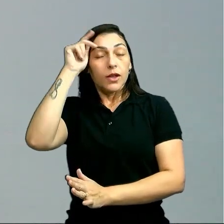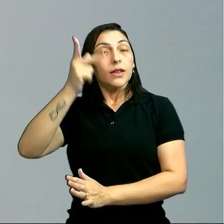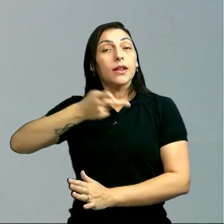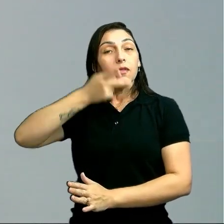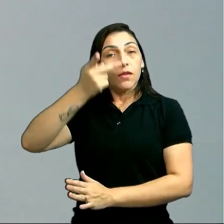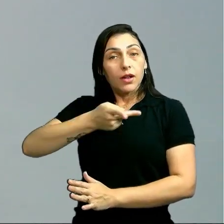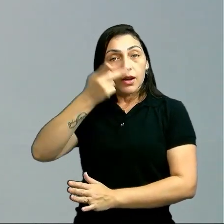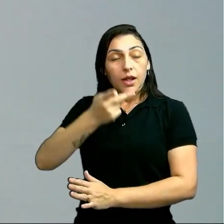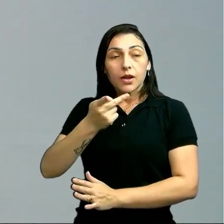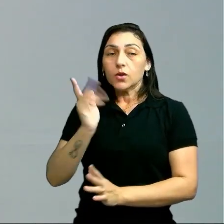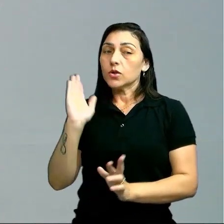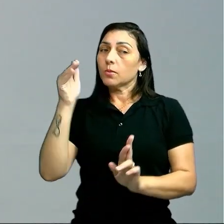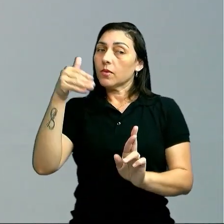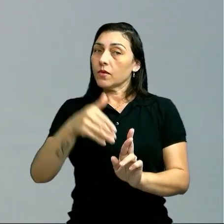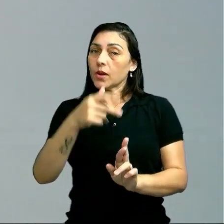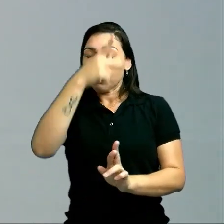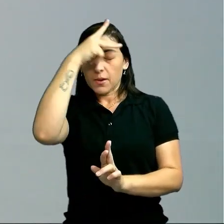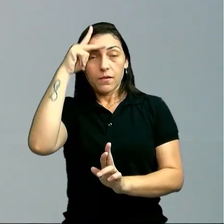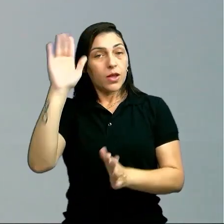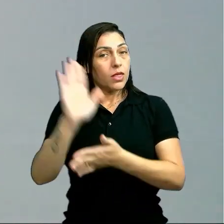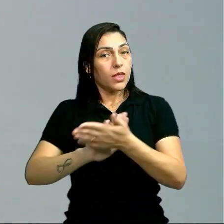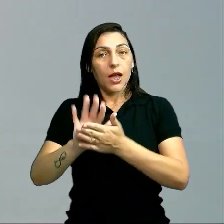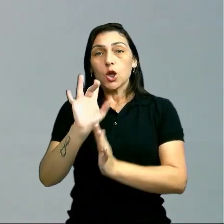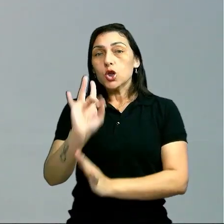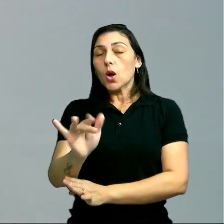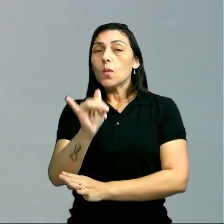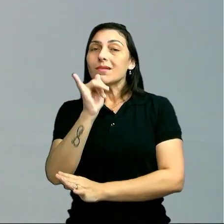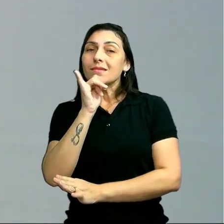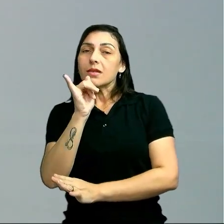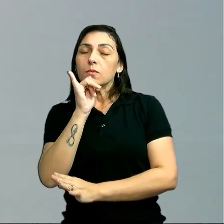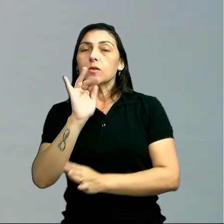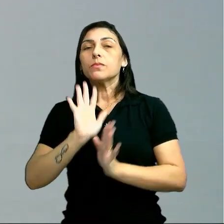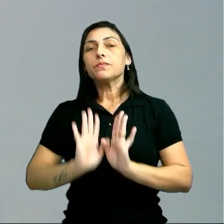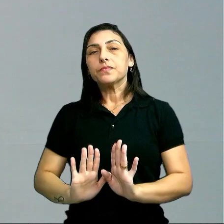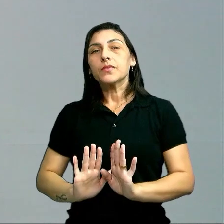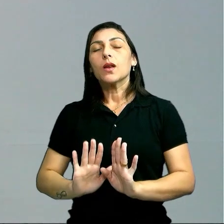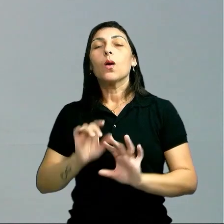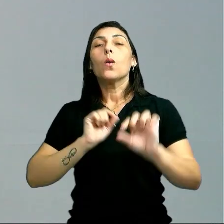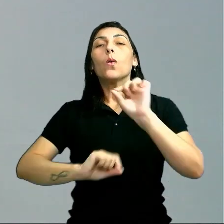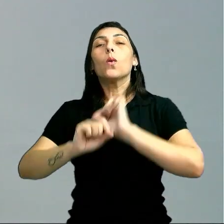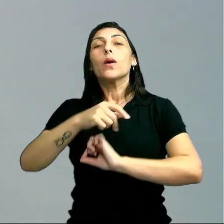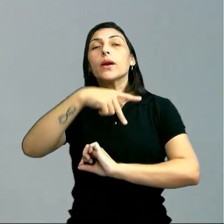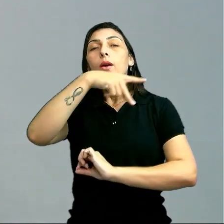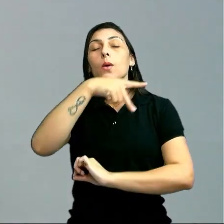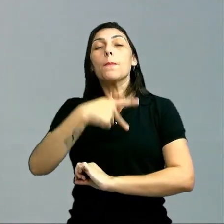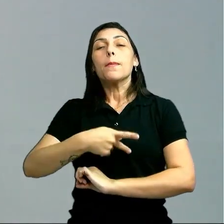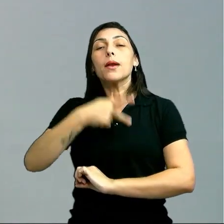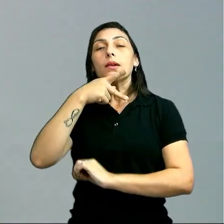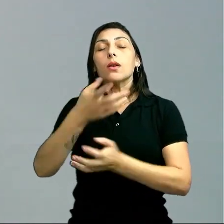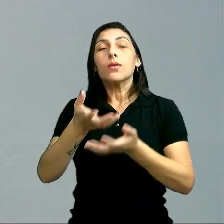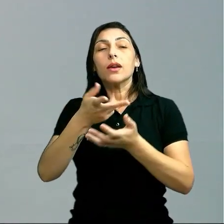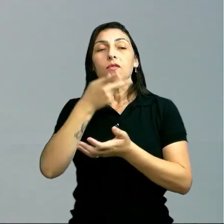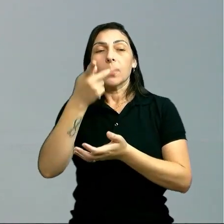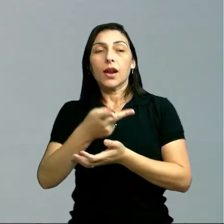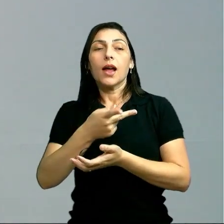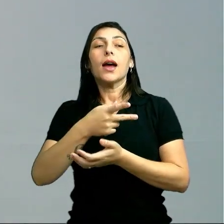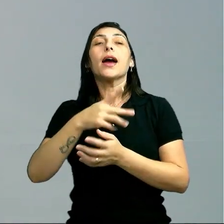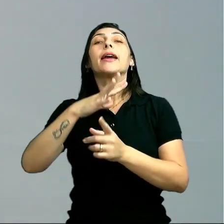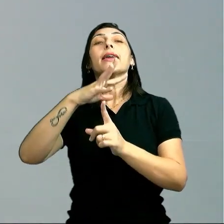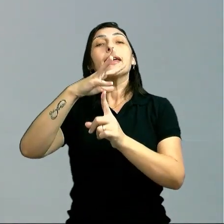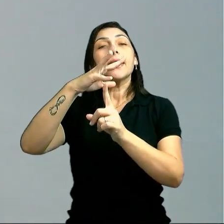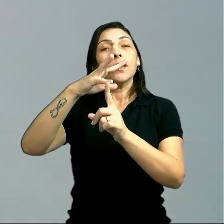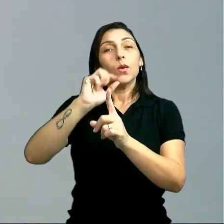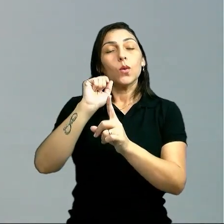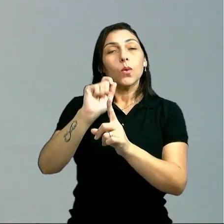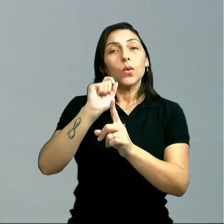falando. Não estou me referindo a prefeito de nenhuma cidade, mas de qualquer maneira, o que o Platão quer dizer com isso? Que a arte ela serve para